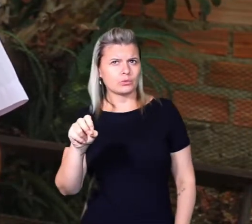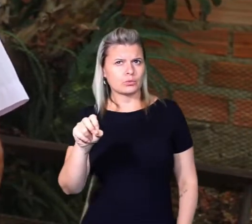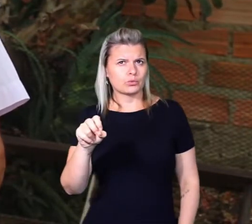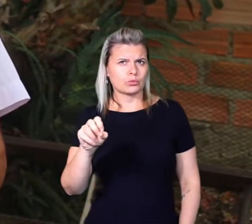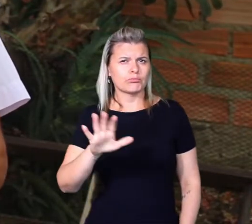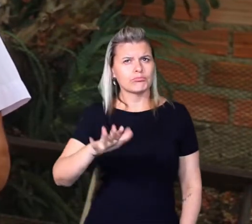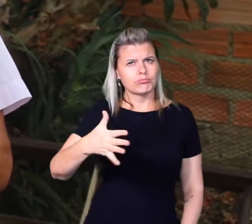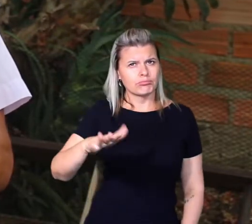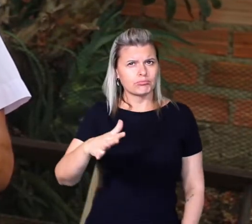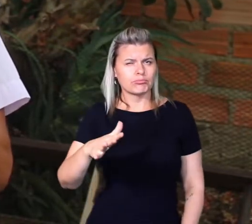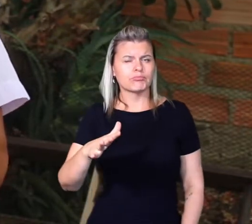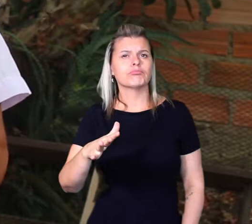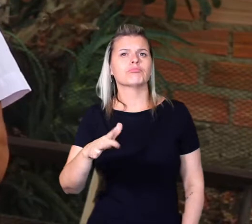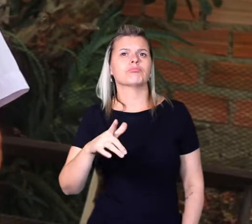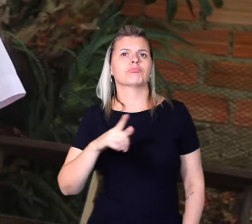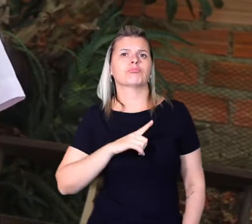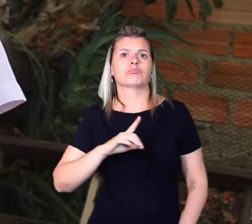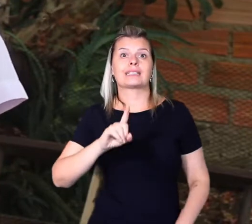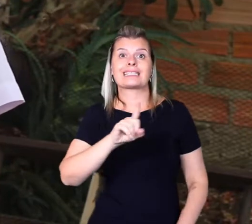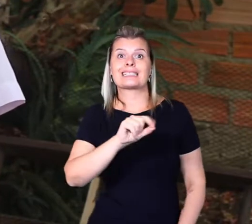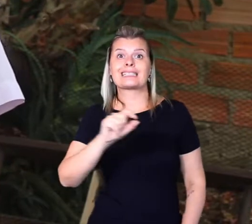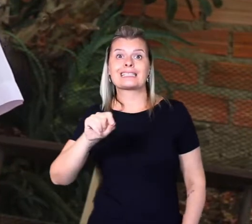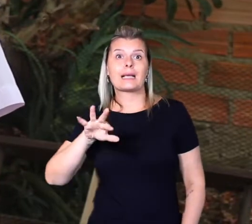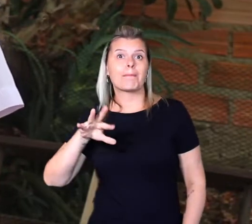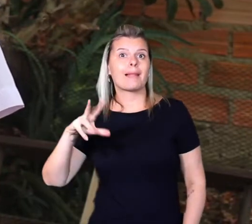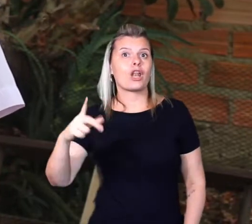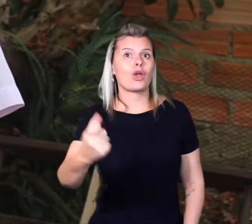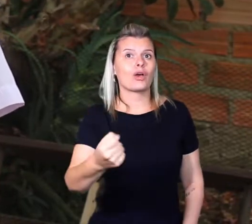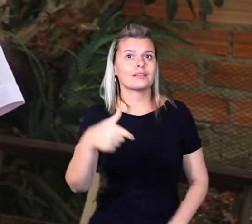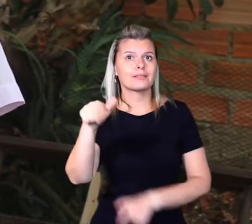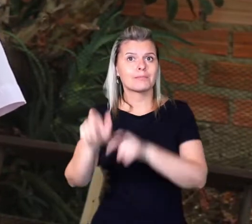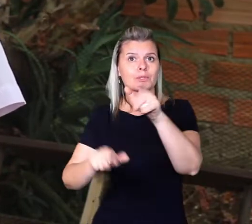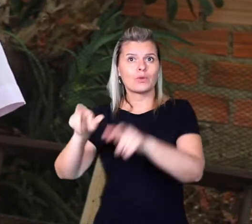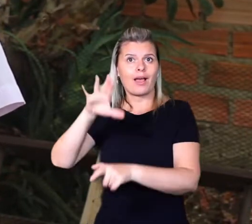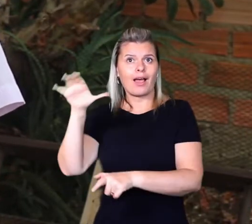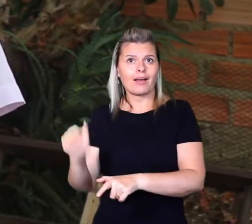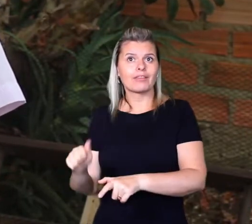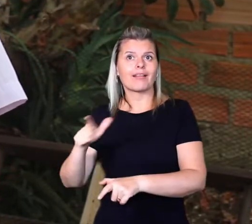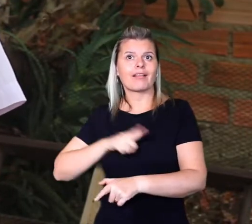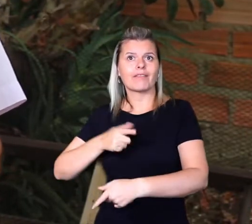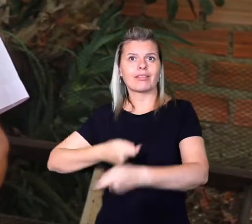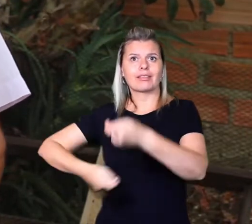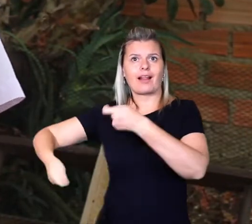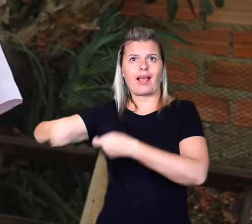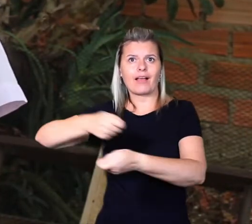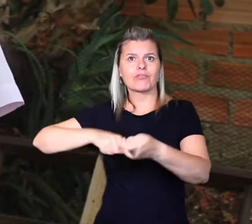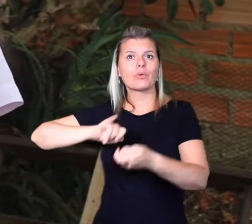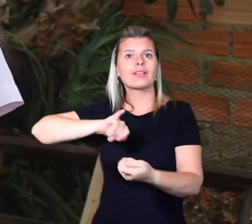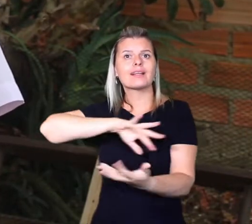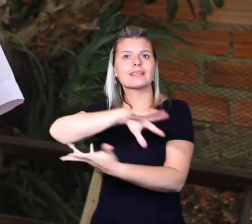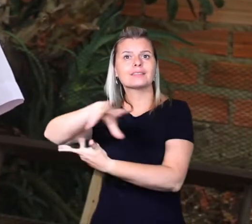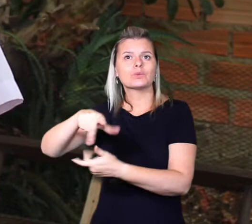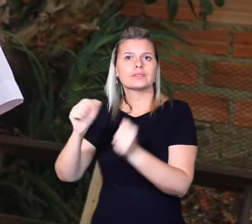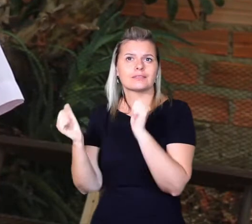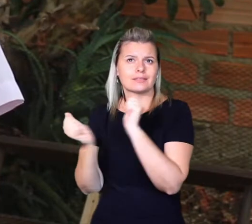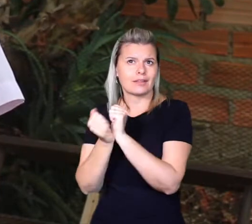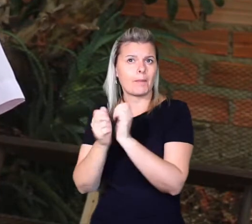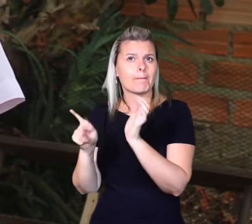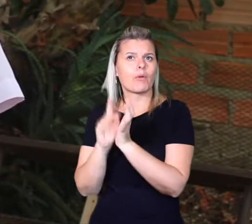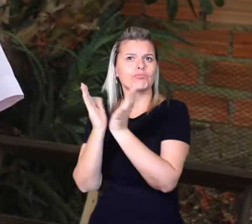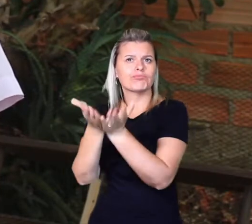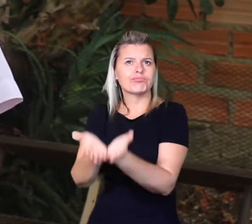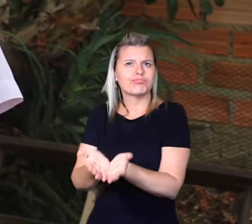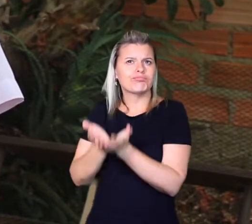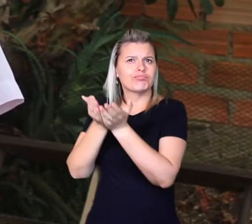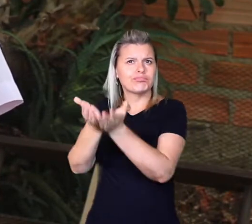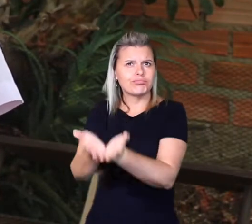mobilizou diretamente e indiretamente 100 milhões de africanos no tráfico internacional de escravos, né,